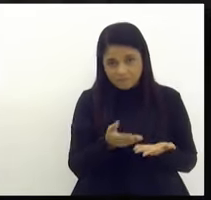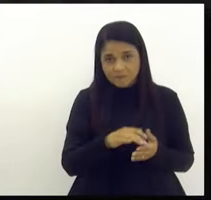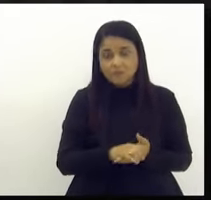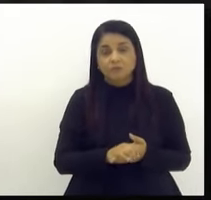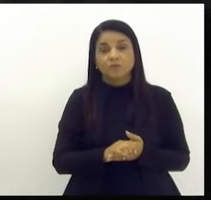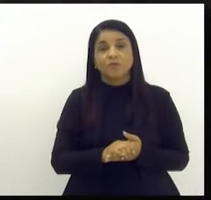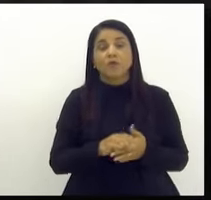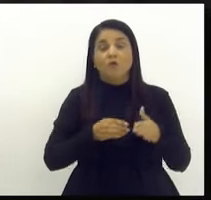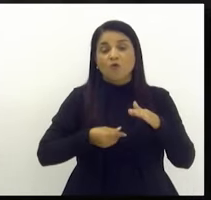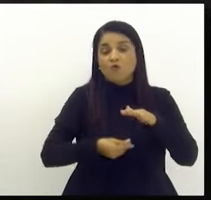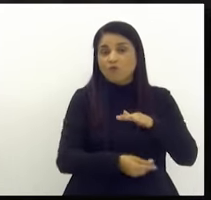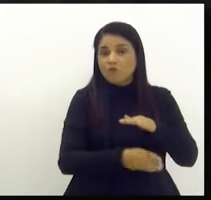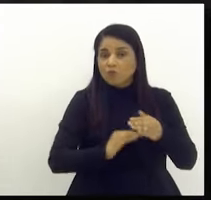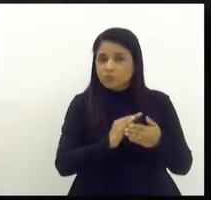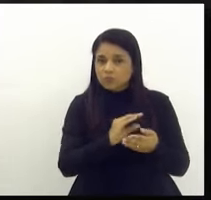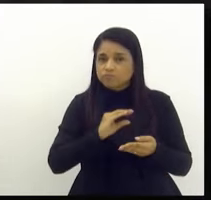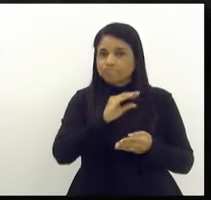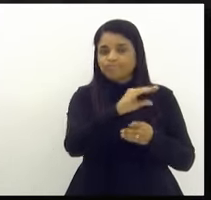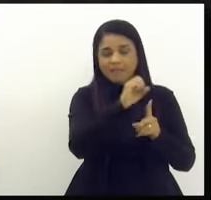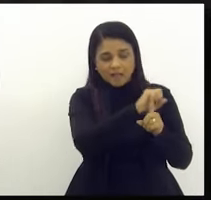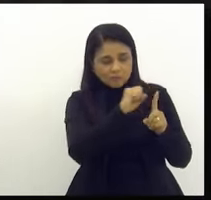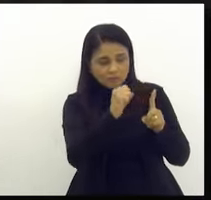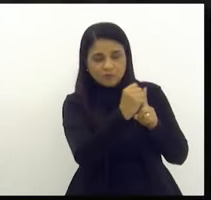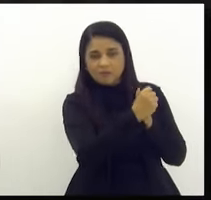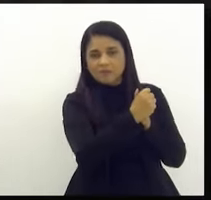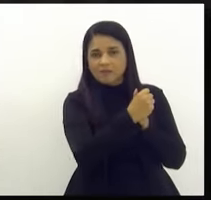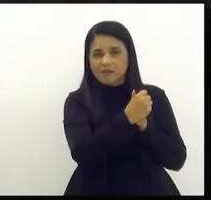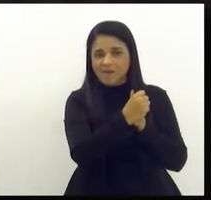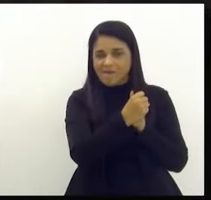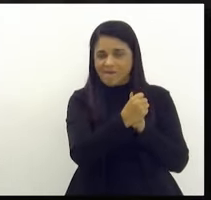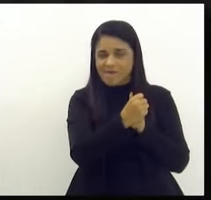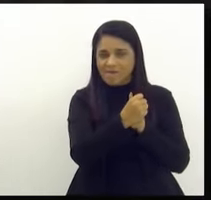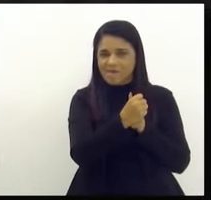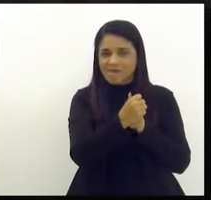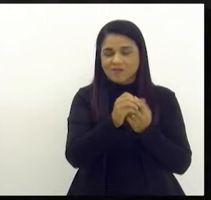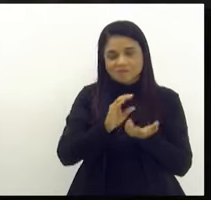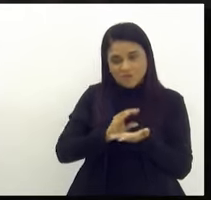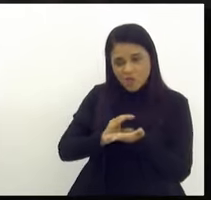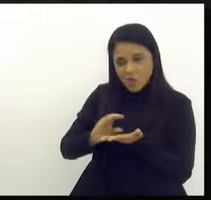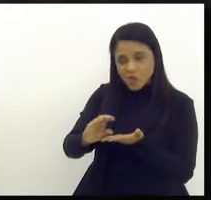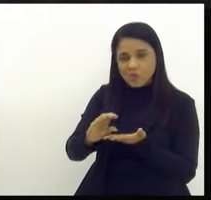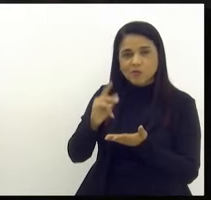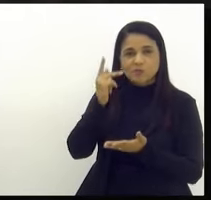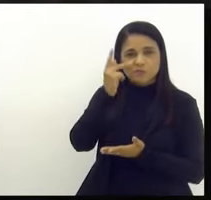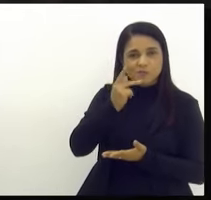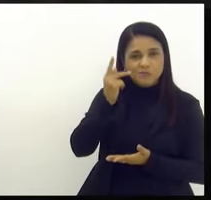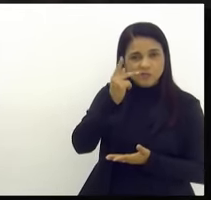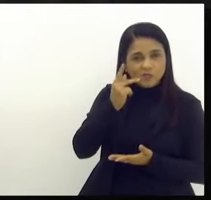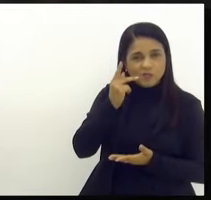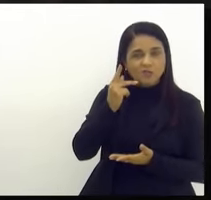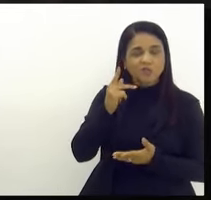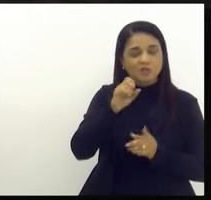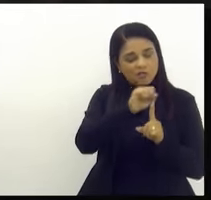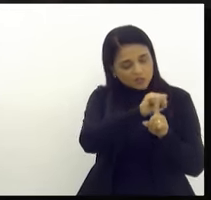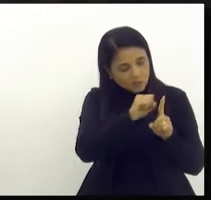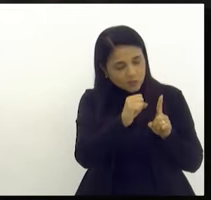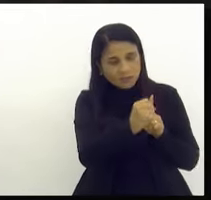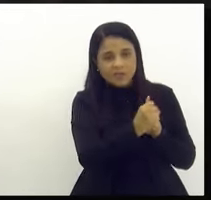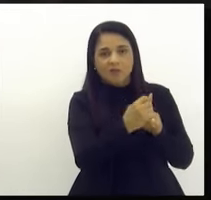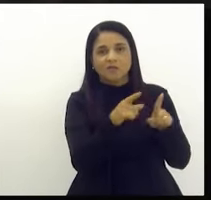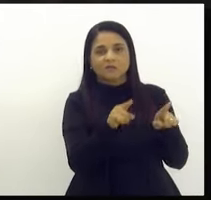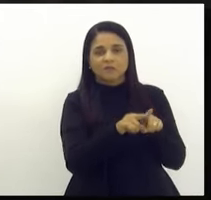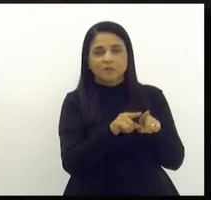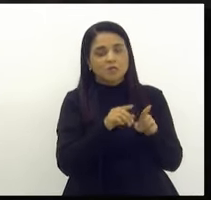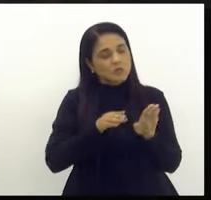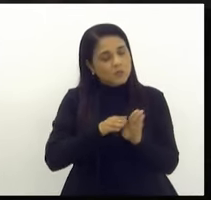o fundo Estadual de assistência social que são recursos para política estadual de assistência sobre a